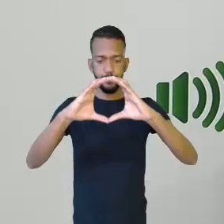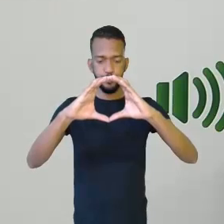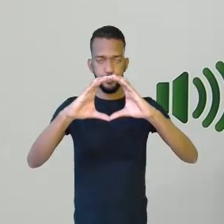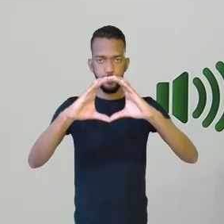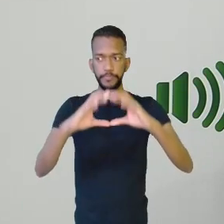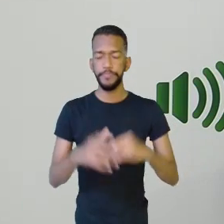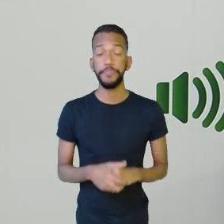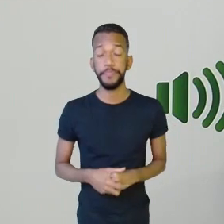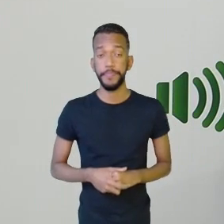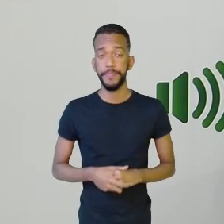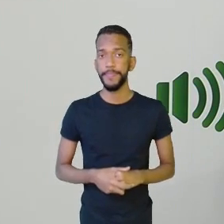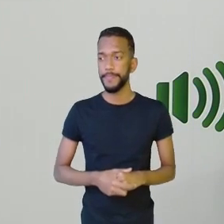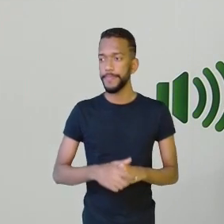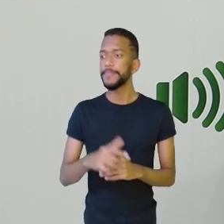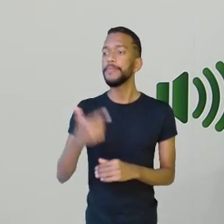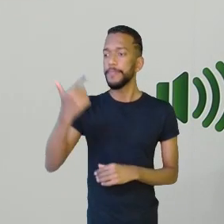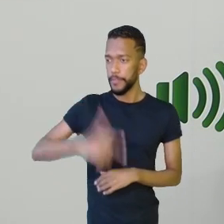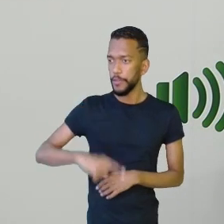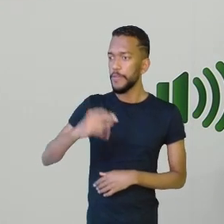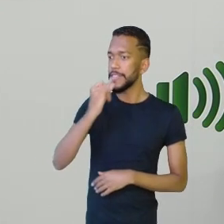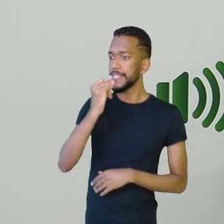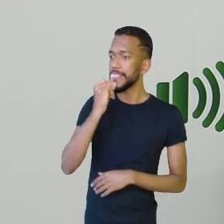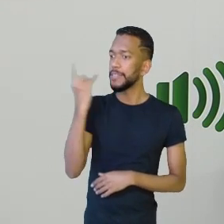exemplo? Olha só.